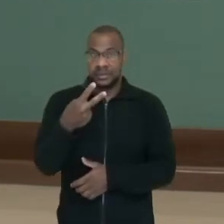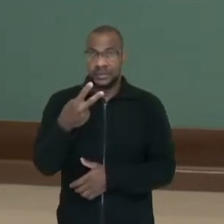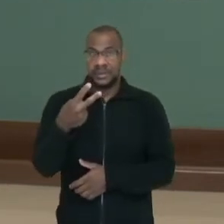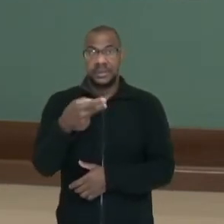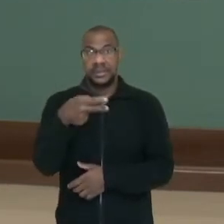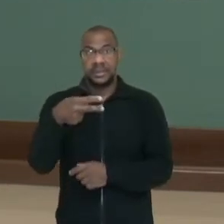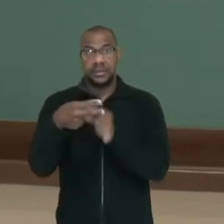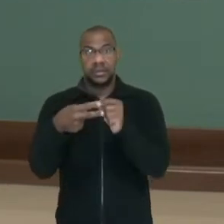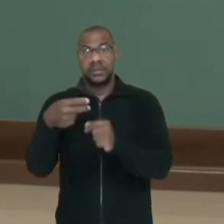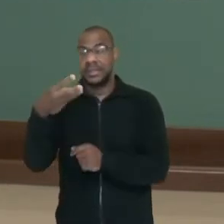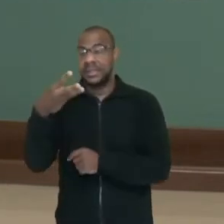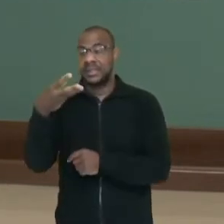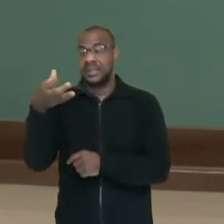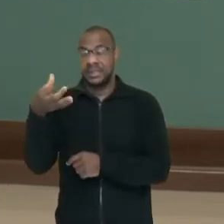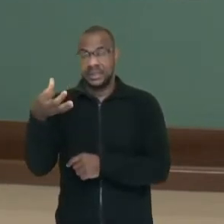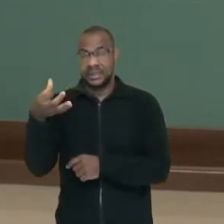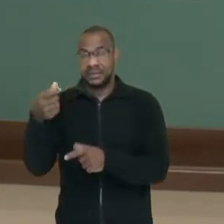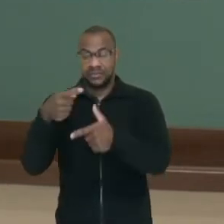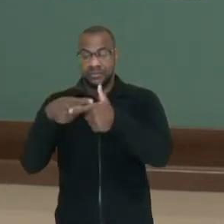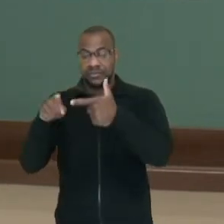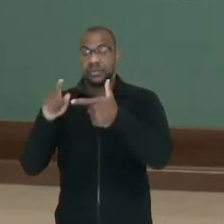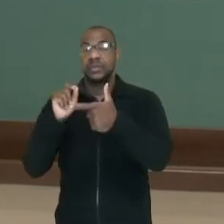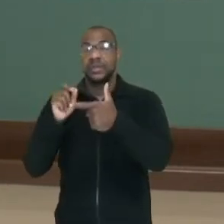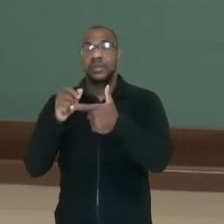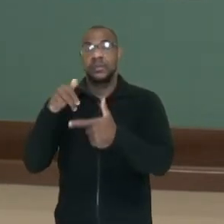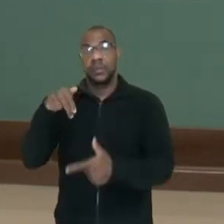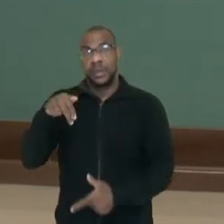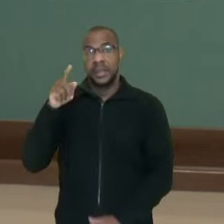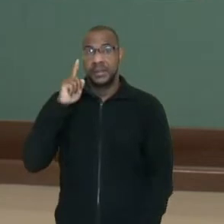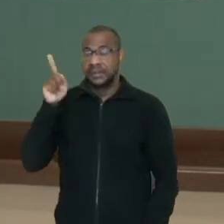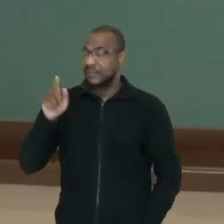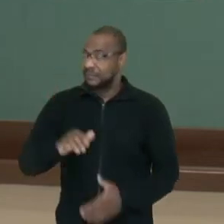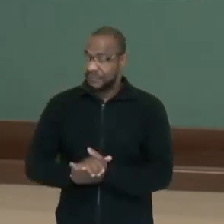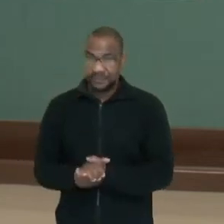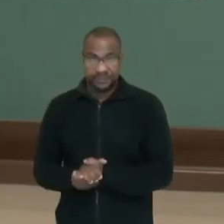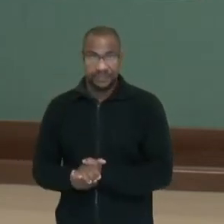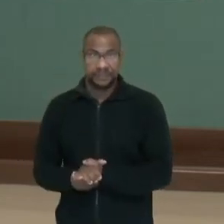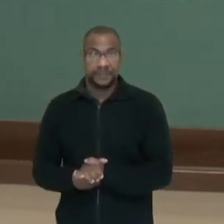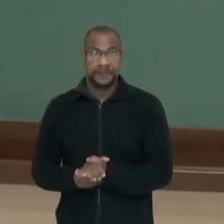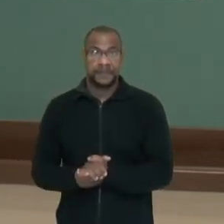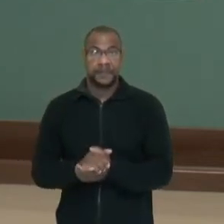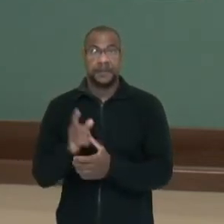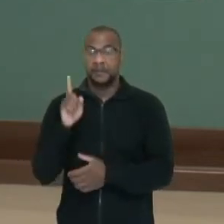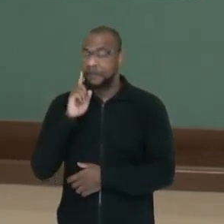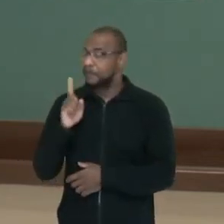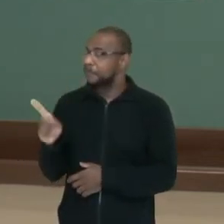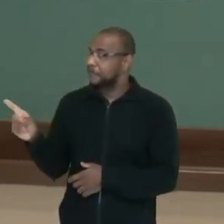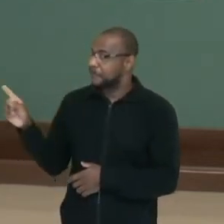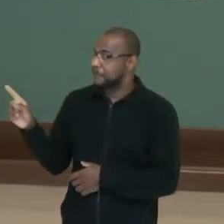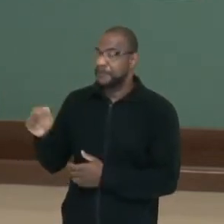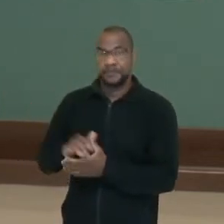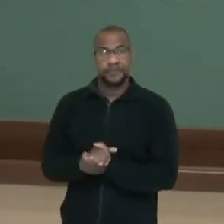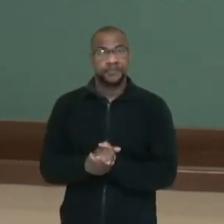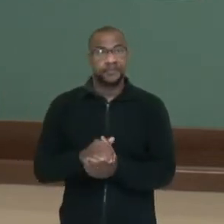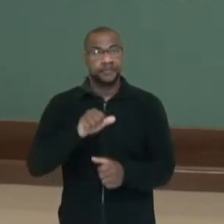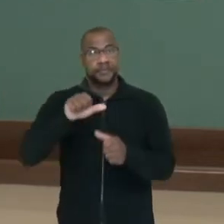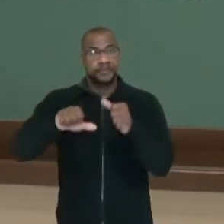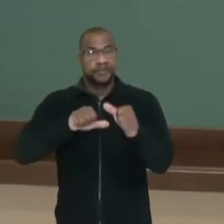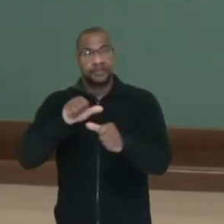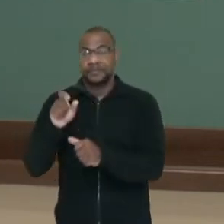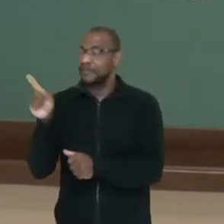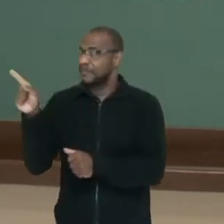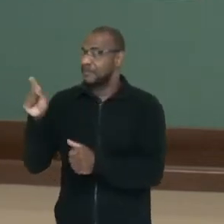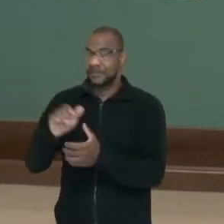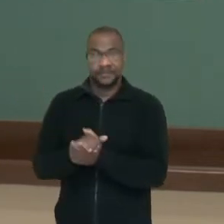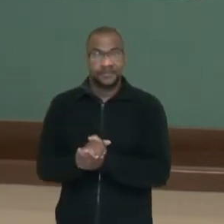360 dividido por N. O N está dividindo, passa multiplicando. 72 está multiplicando,